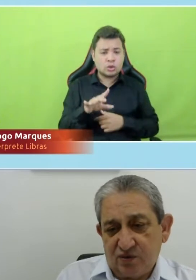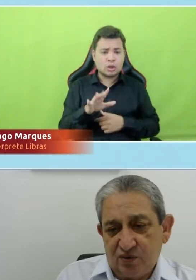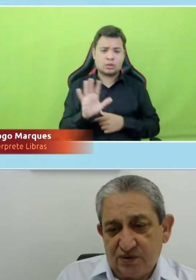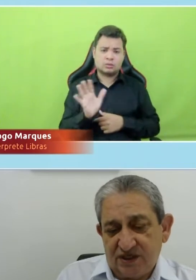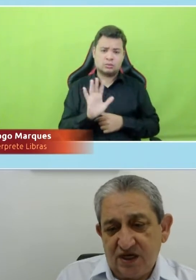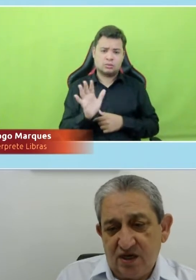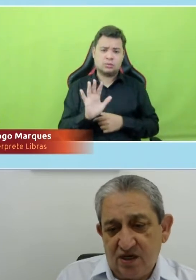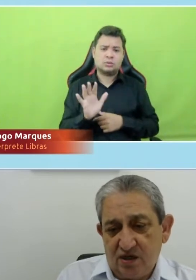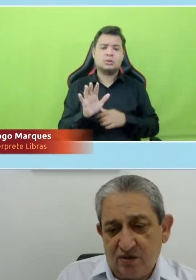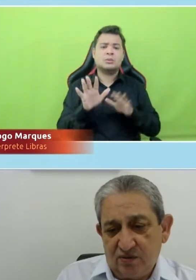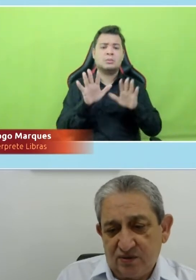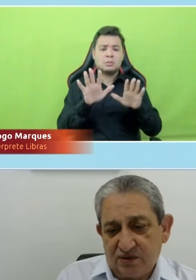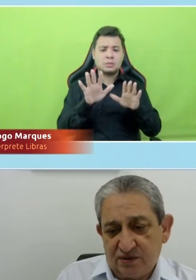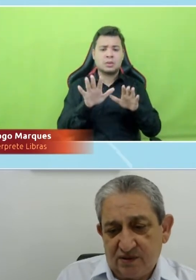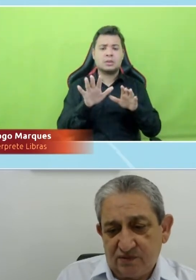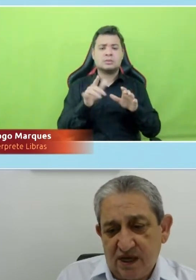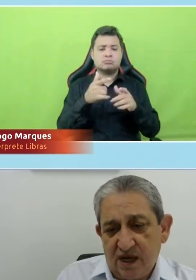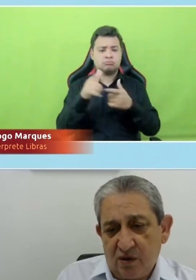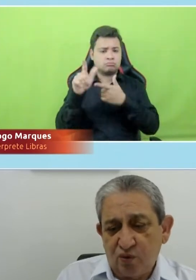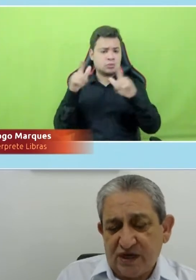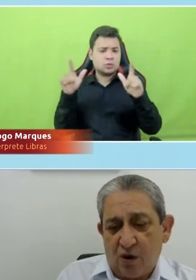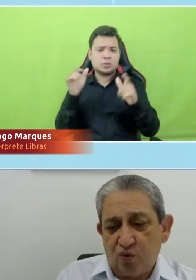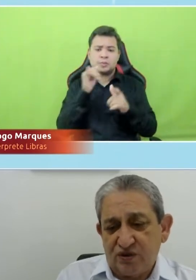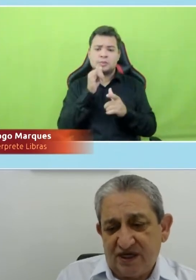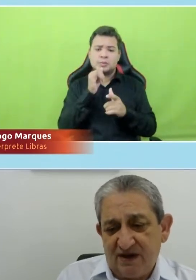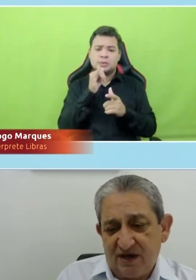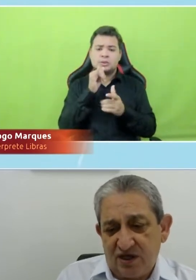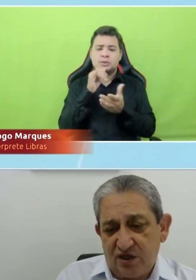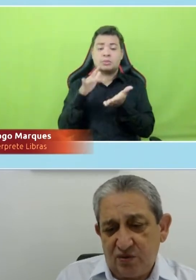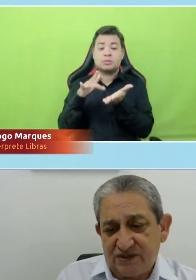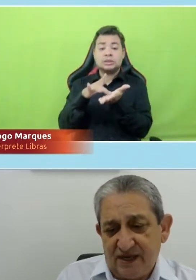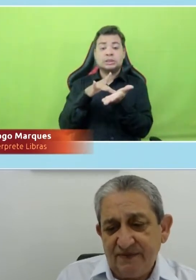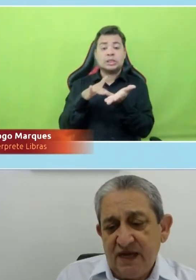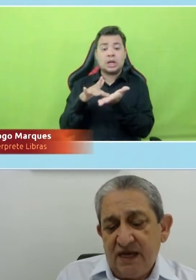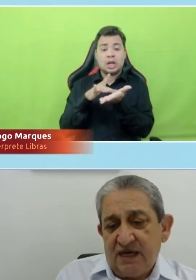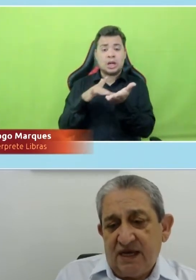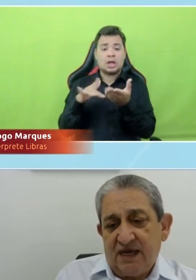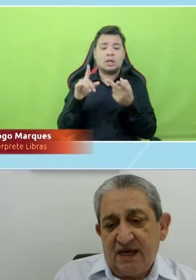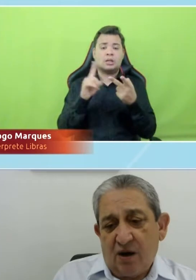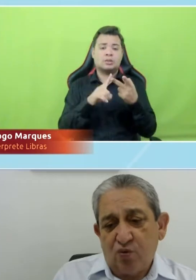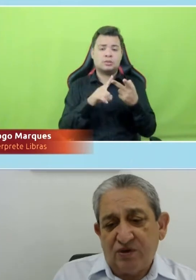jangadeiros, os ciganos, alguns